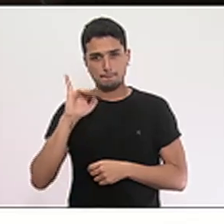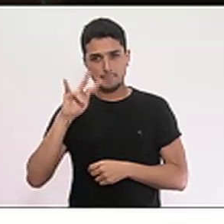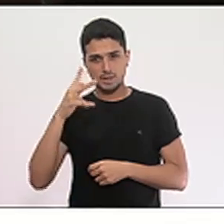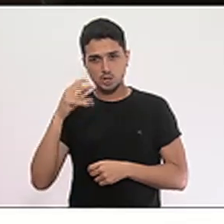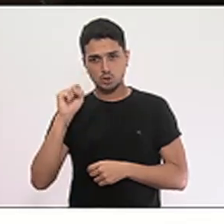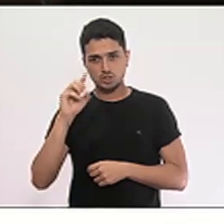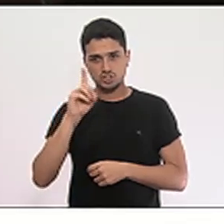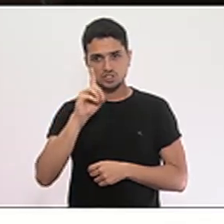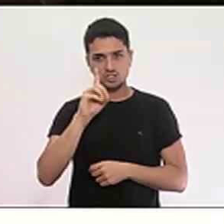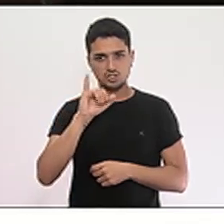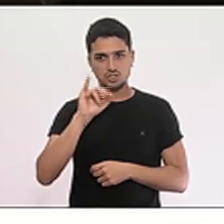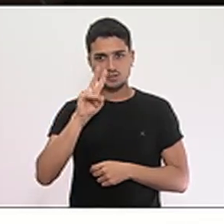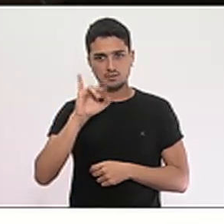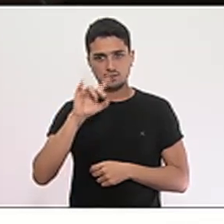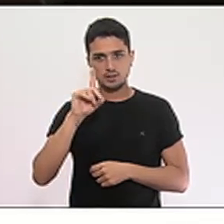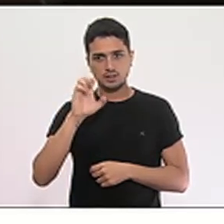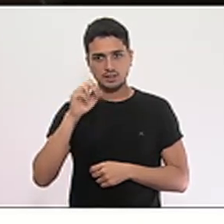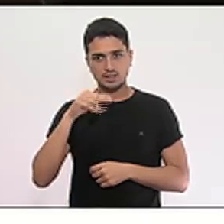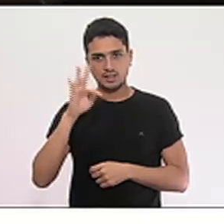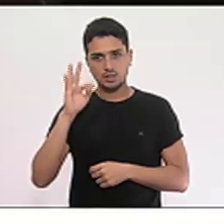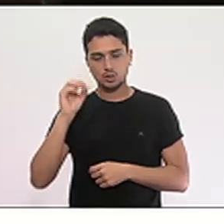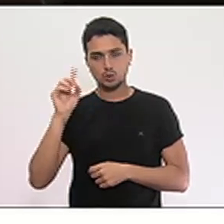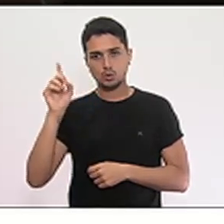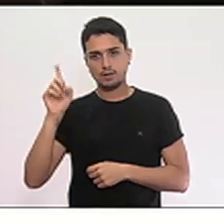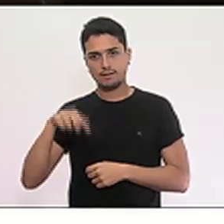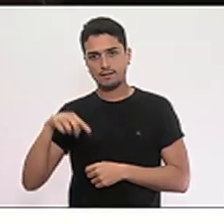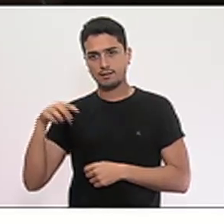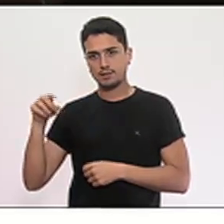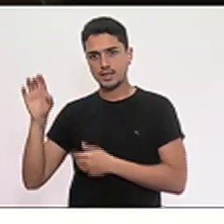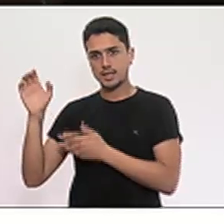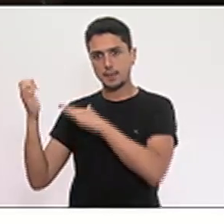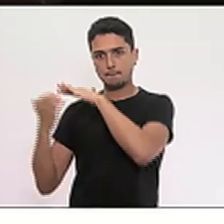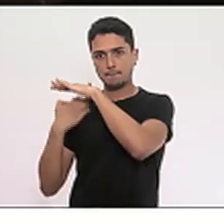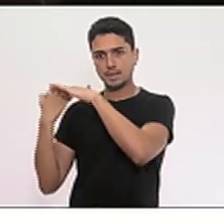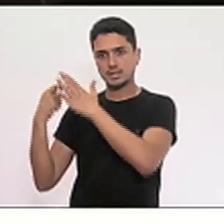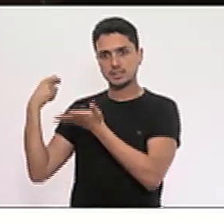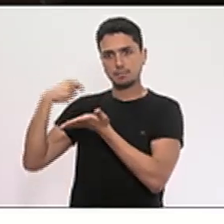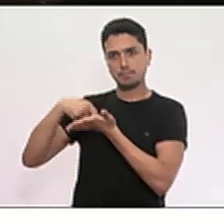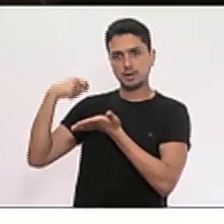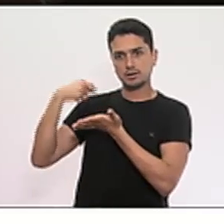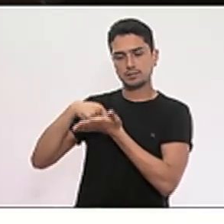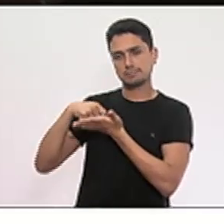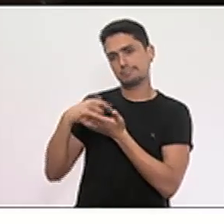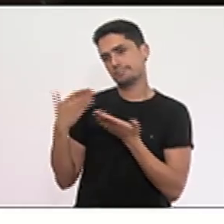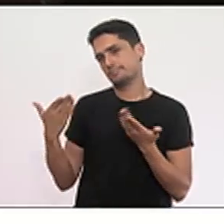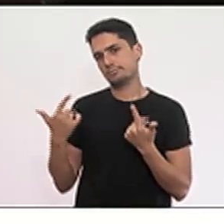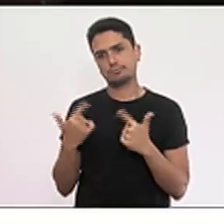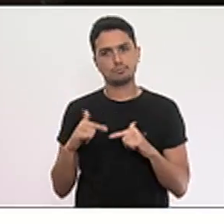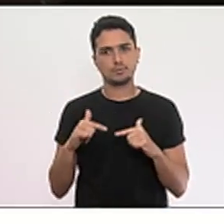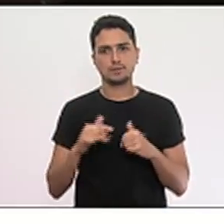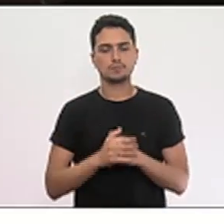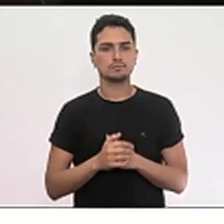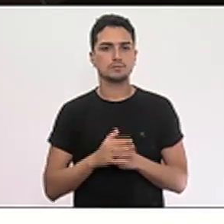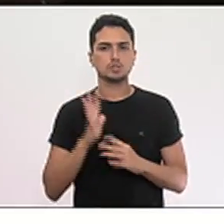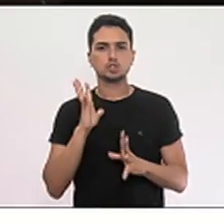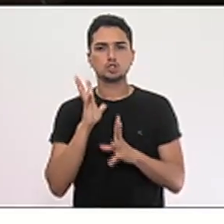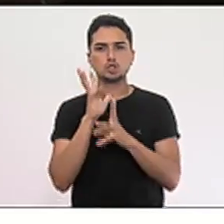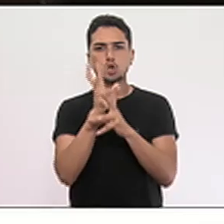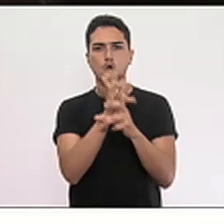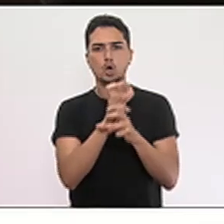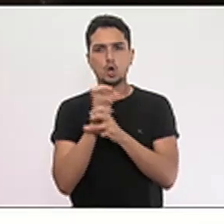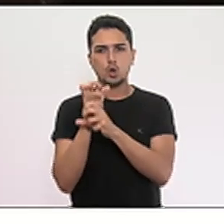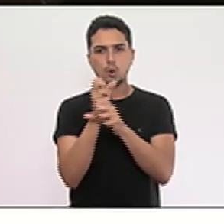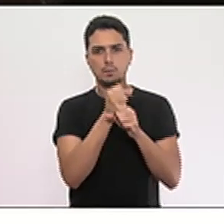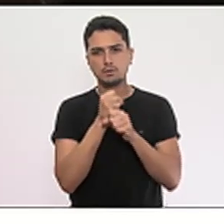perde uma vez, perde todo ano para o resto da vida. Então, meus amigos, somando isso tudo,